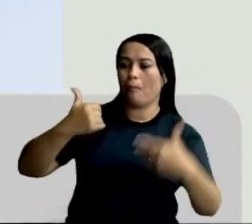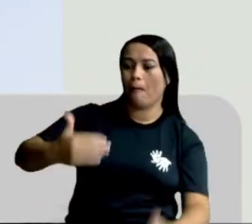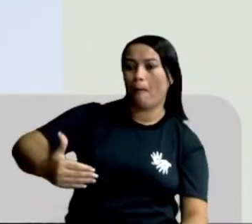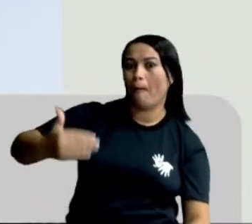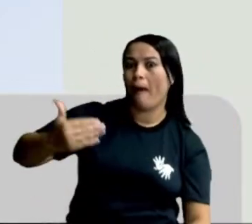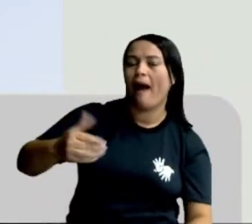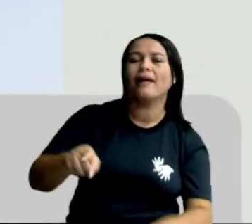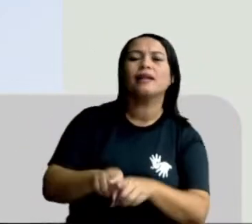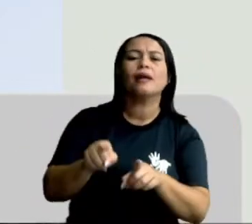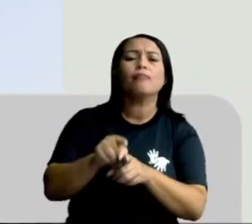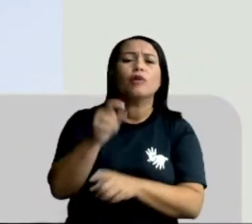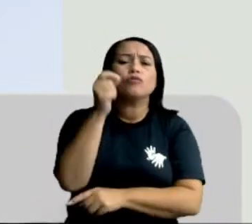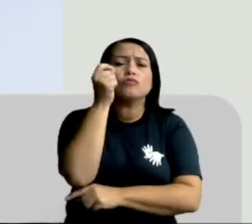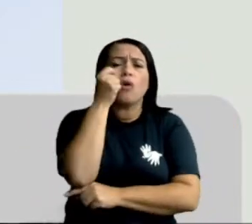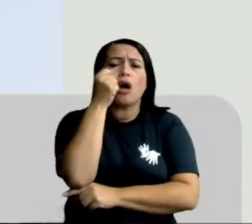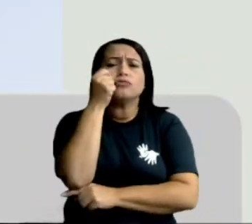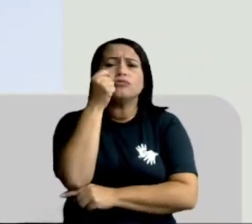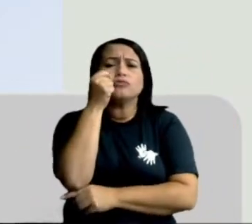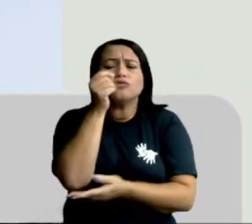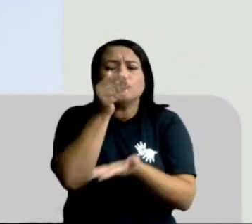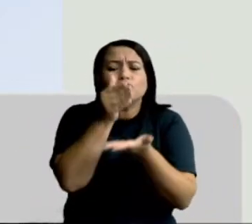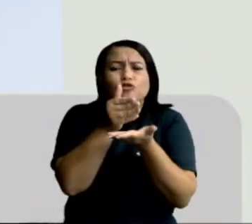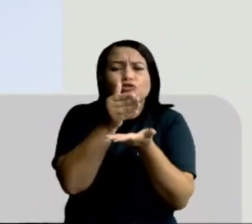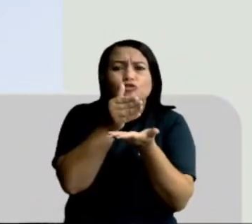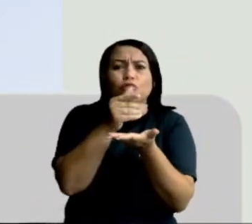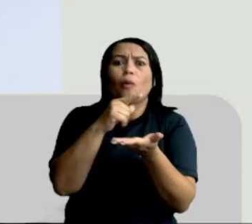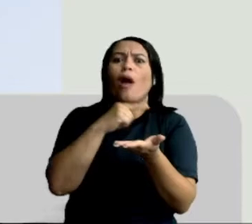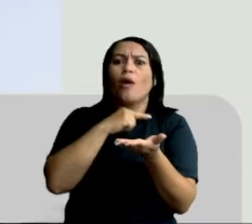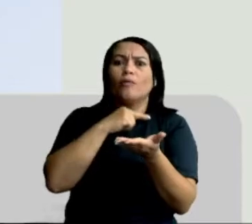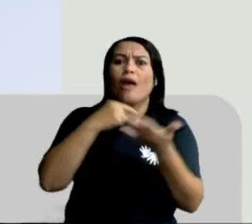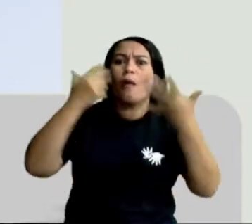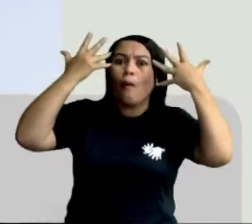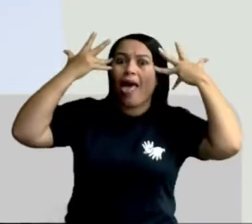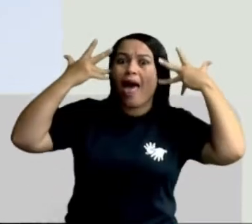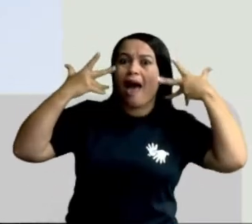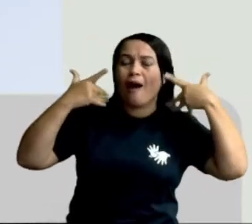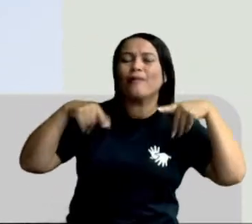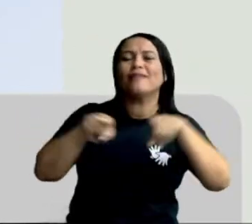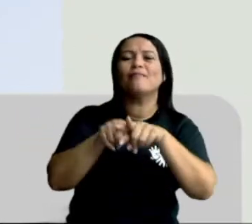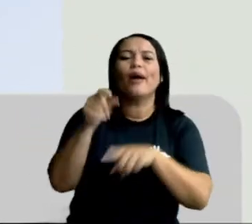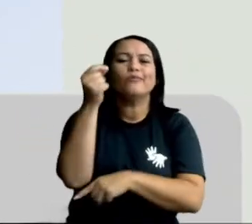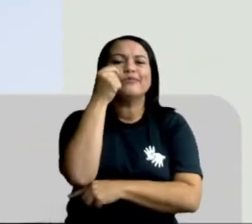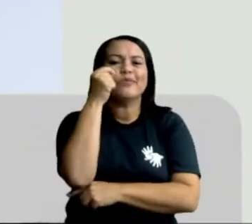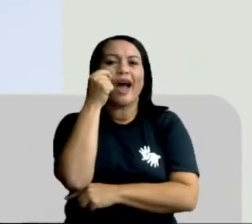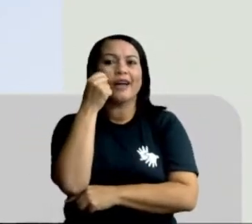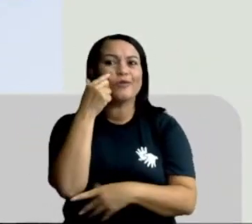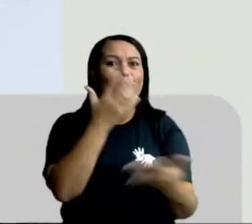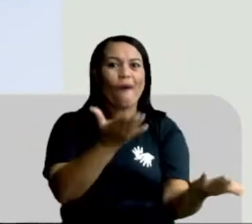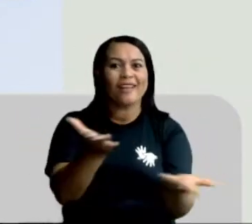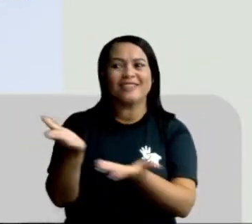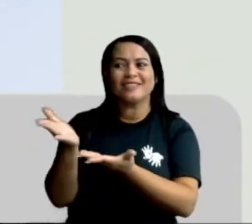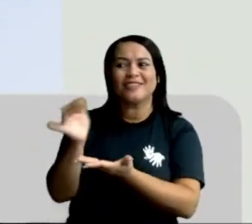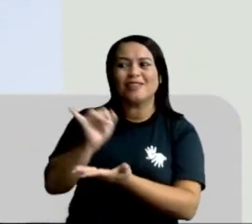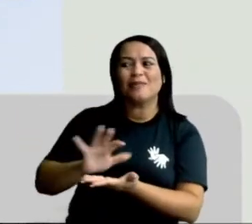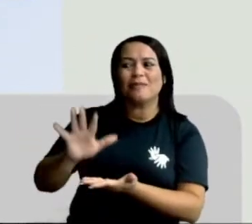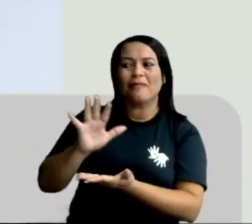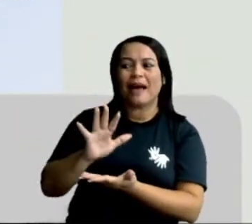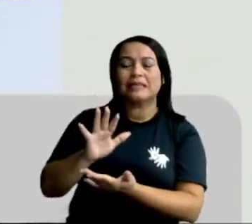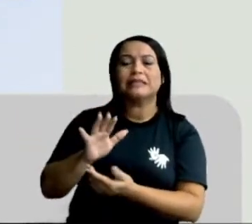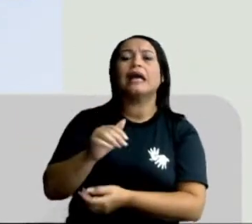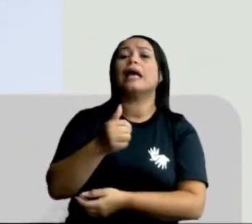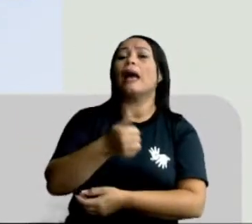e o ratinho que é pequenininho, mas aí eu tenho um leão e o rato. Olha só, na